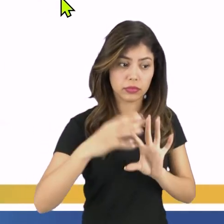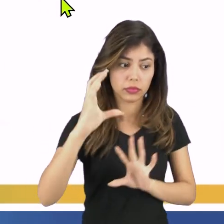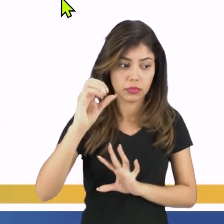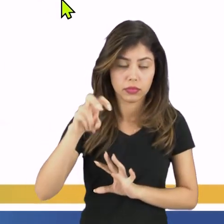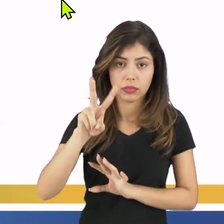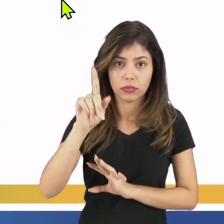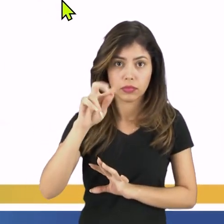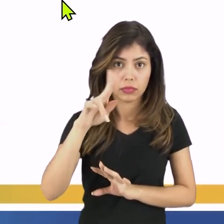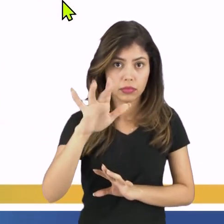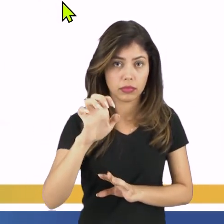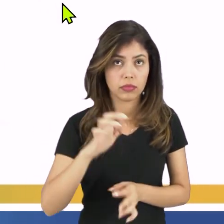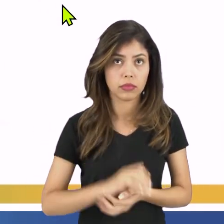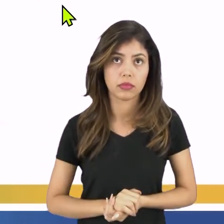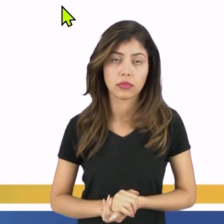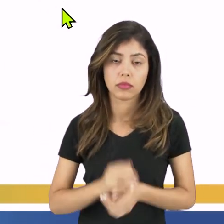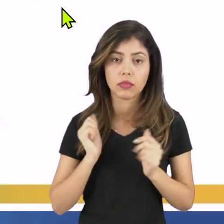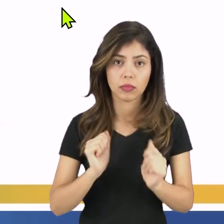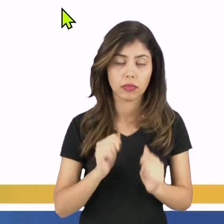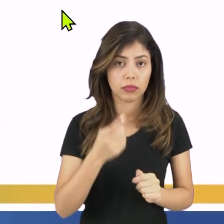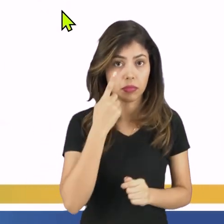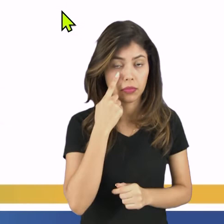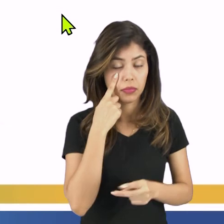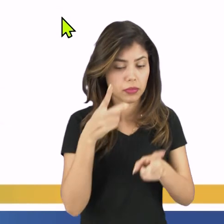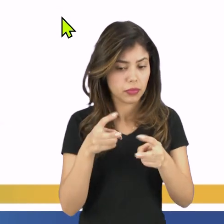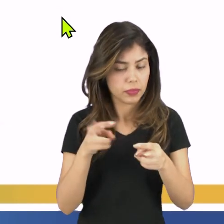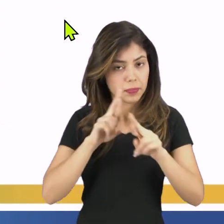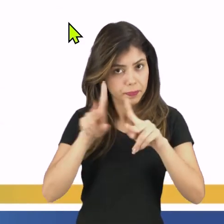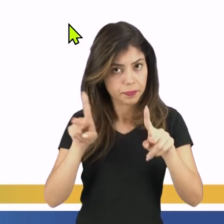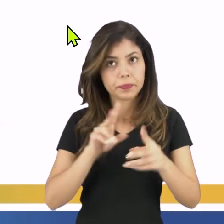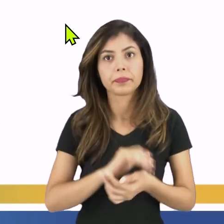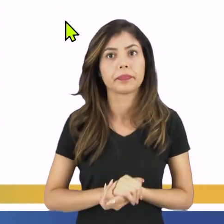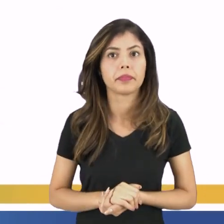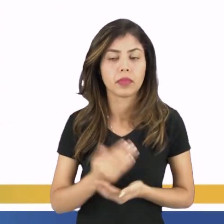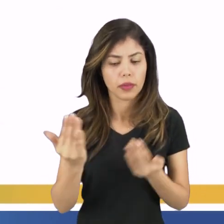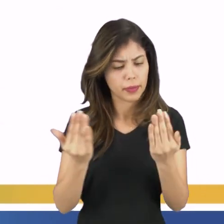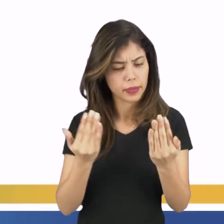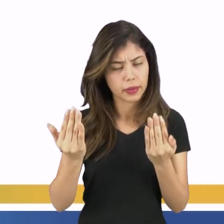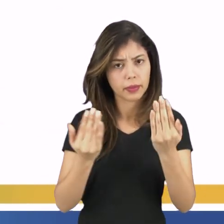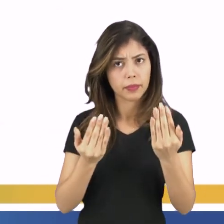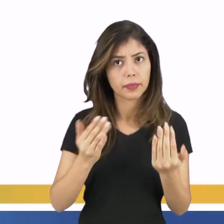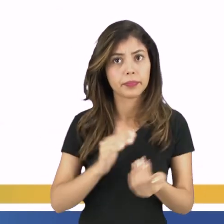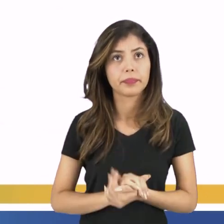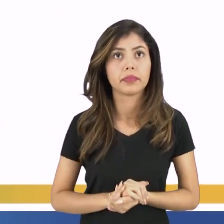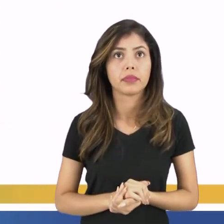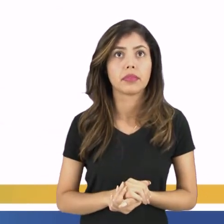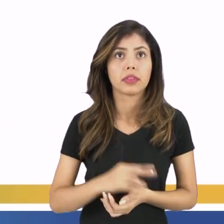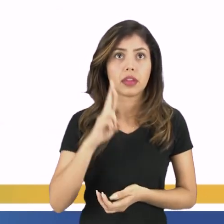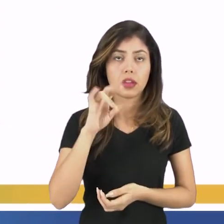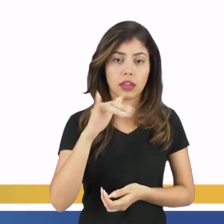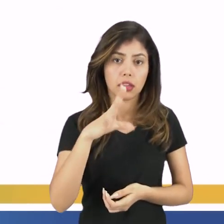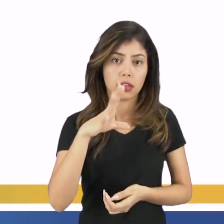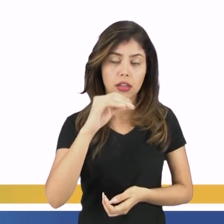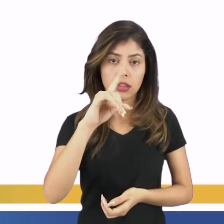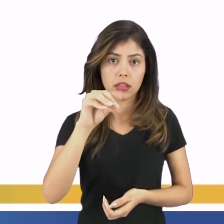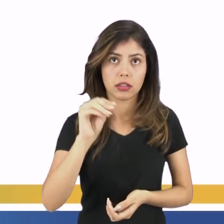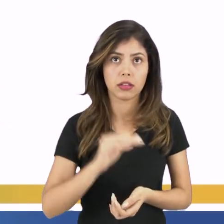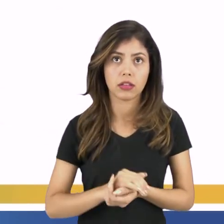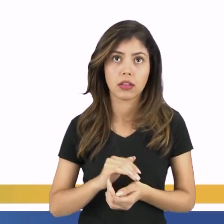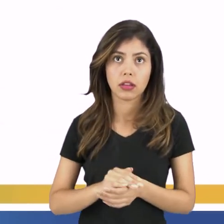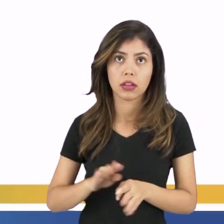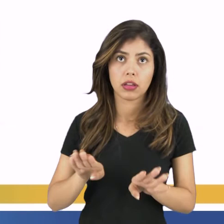covalente. E o que a gente pode também perceber de diferente ou comparar? Na reação de ionização, a gente